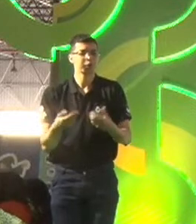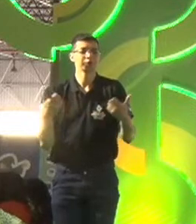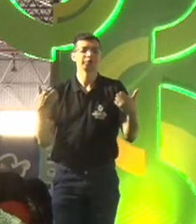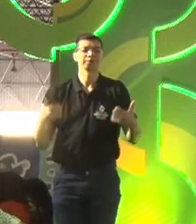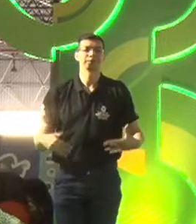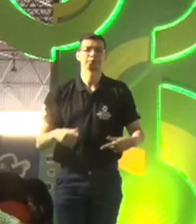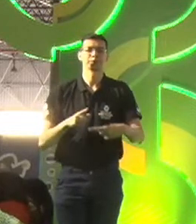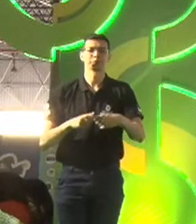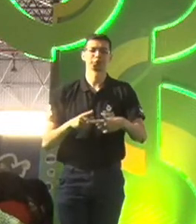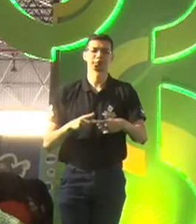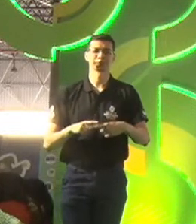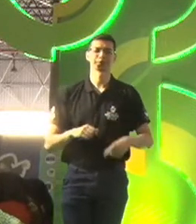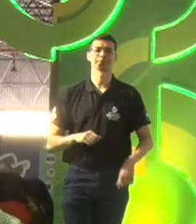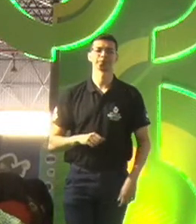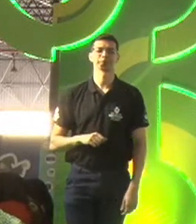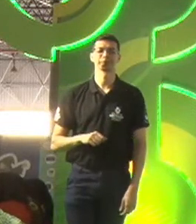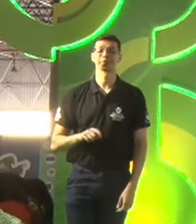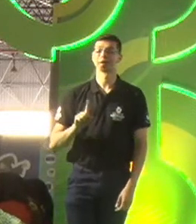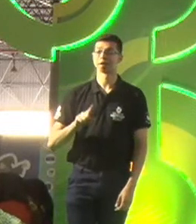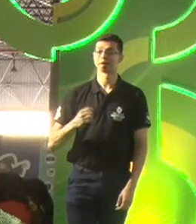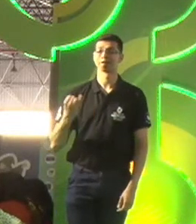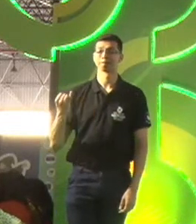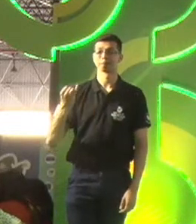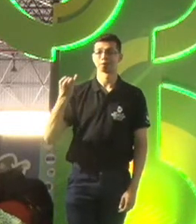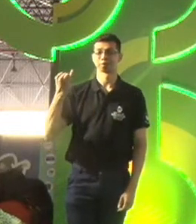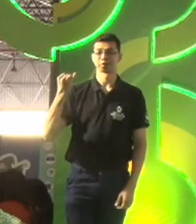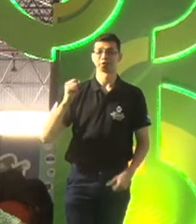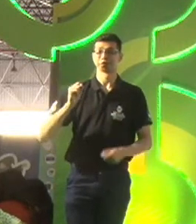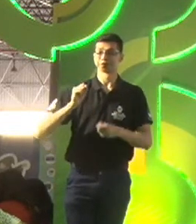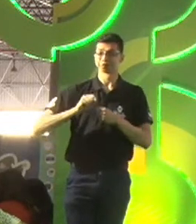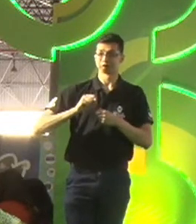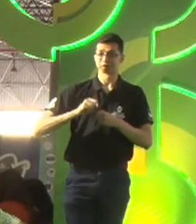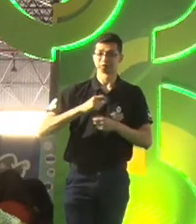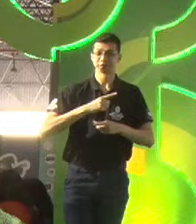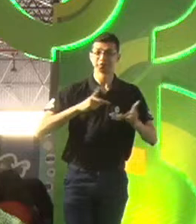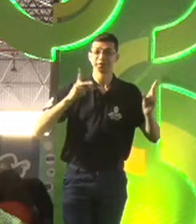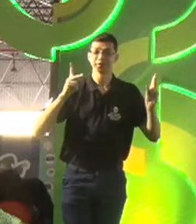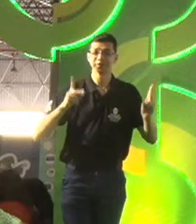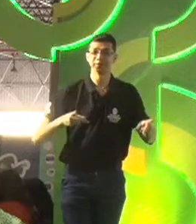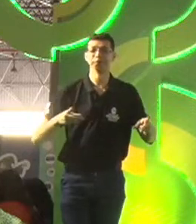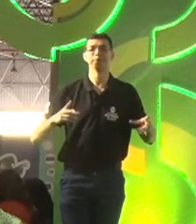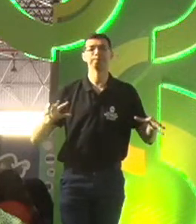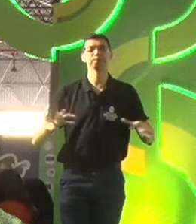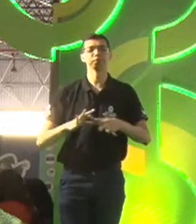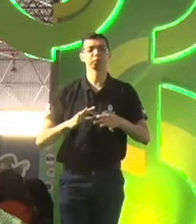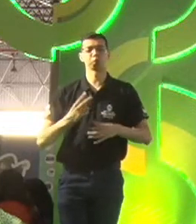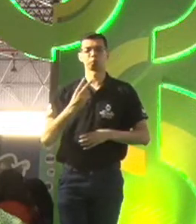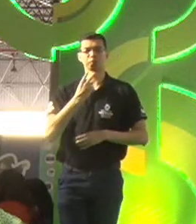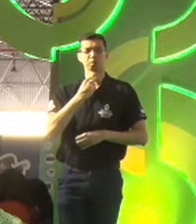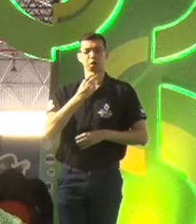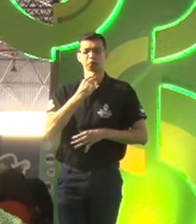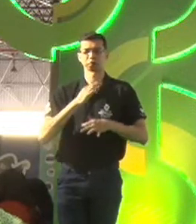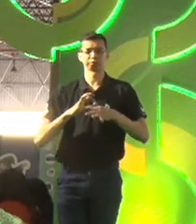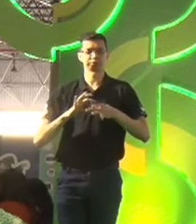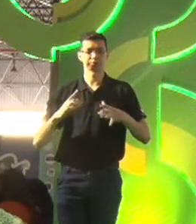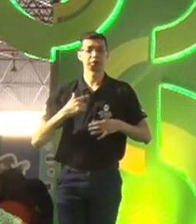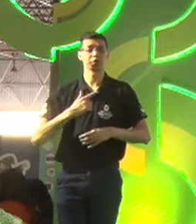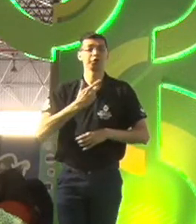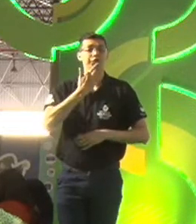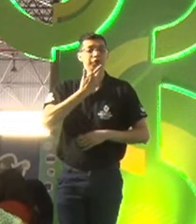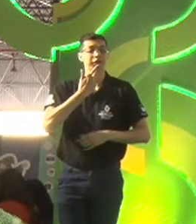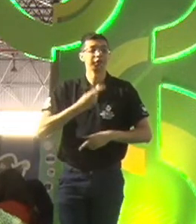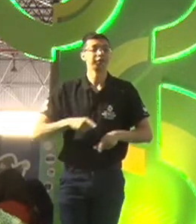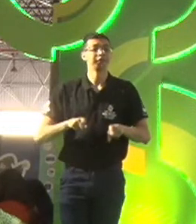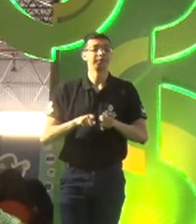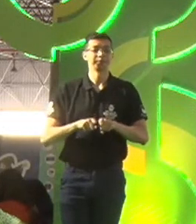que o a é tão importante e fazer de forma conectada não é eu diria que além do interdisciplinar